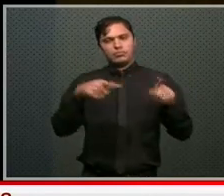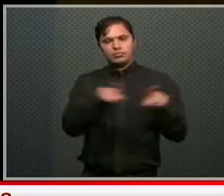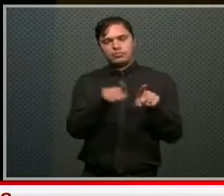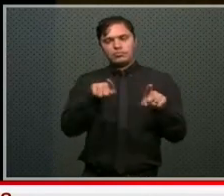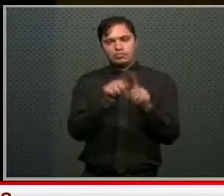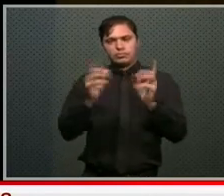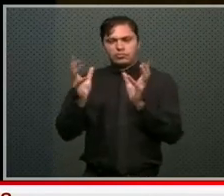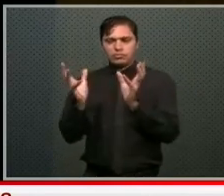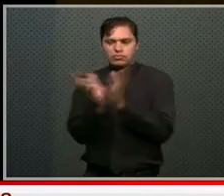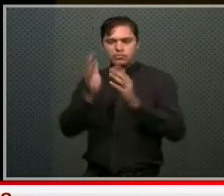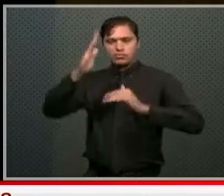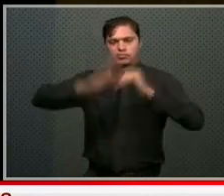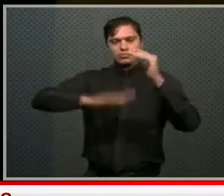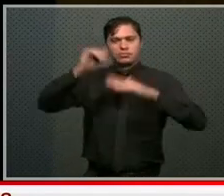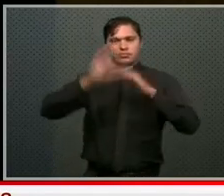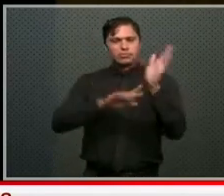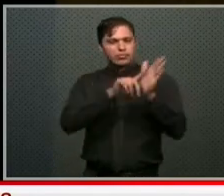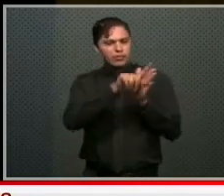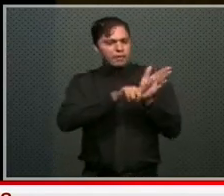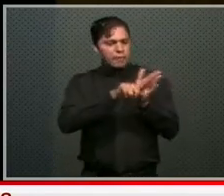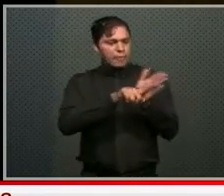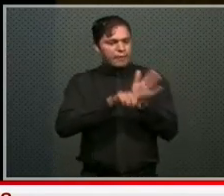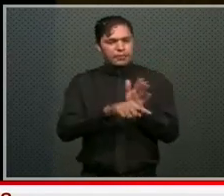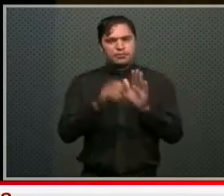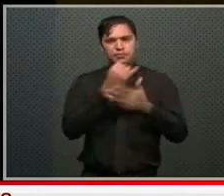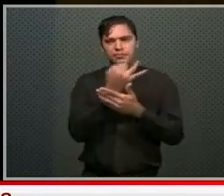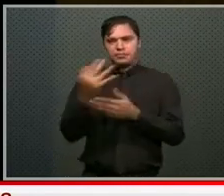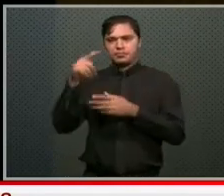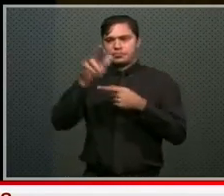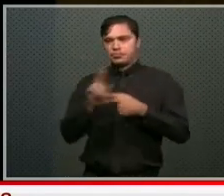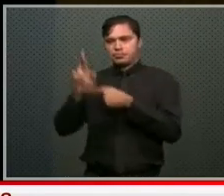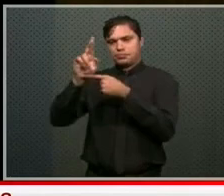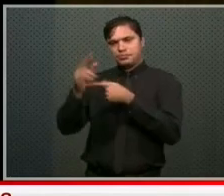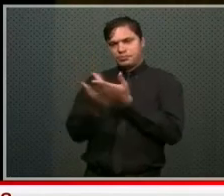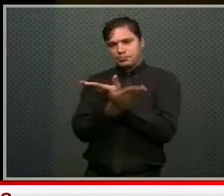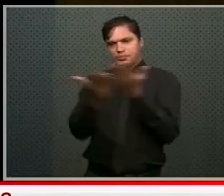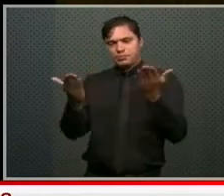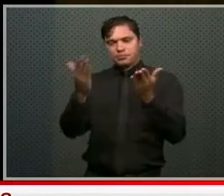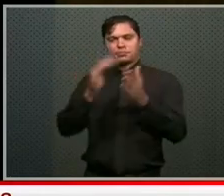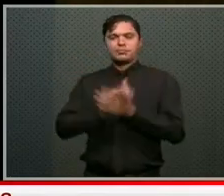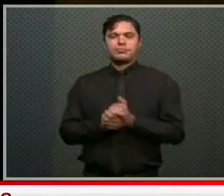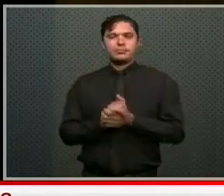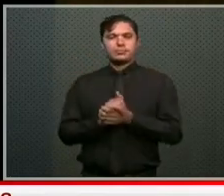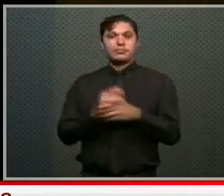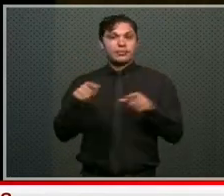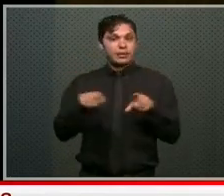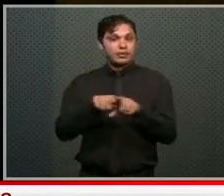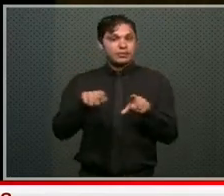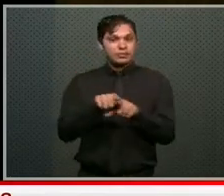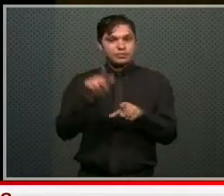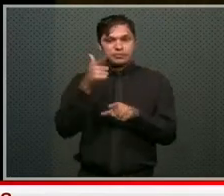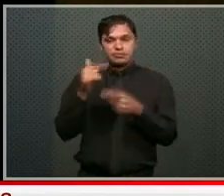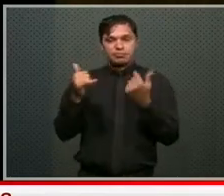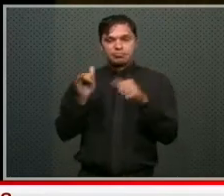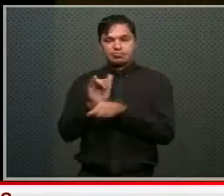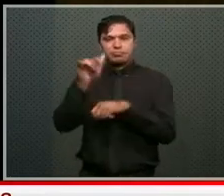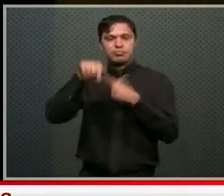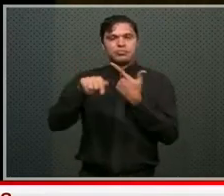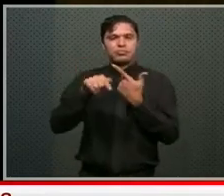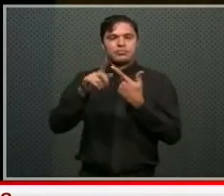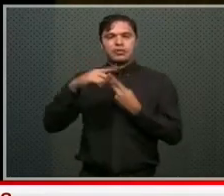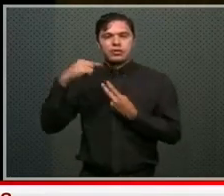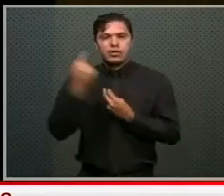excelência de pesquisadores Algum deles aqui representado neste ato né e não foi à toa né Volkswagen que nós